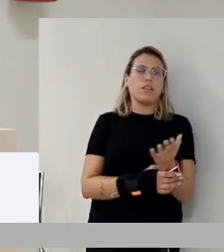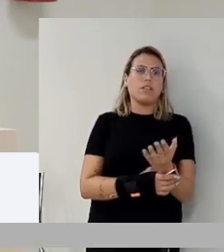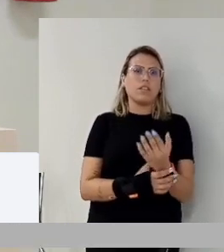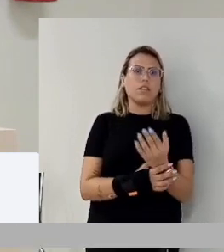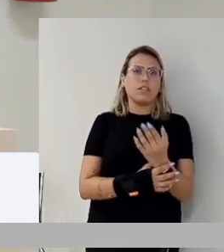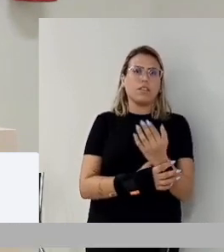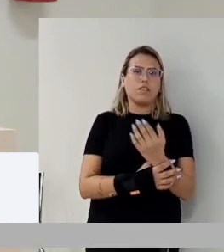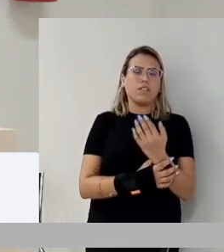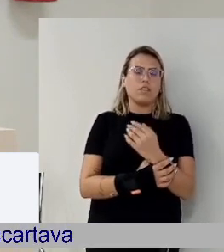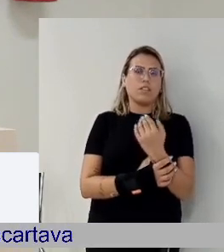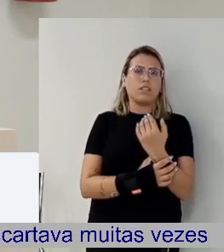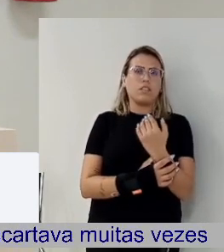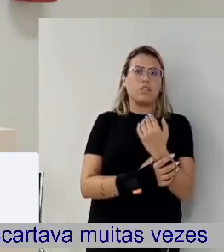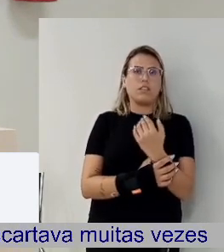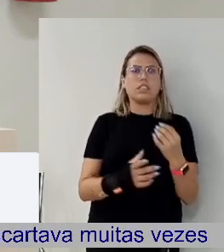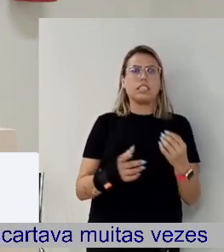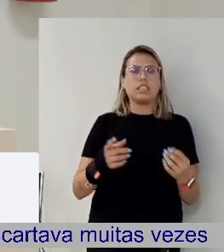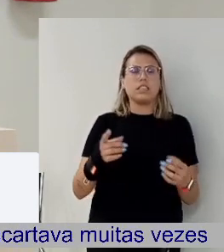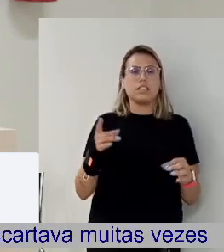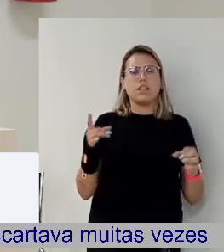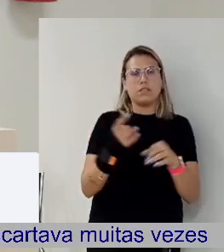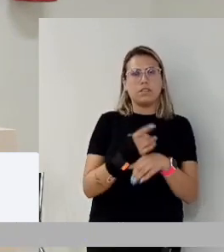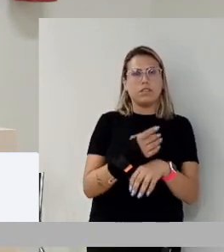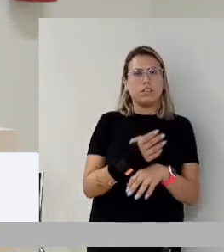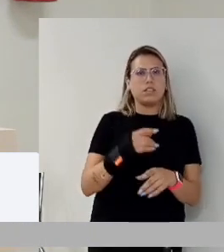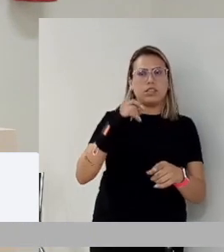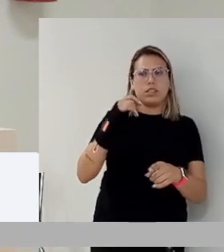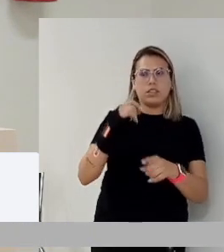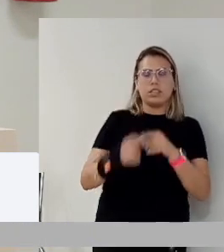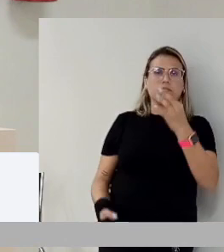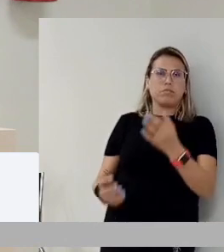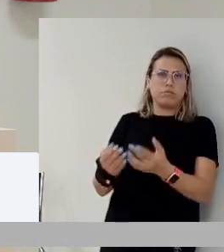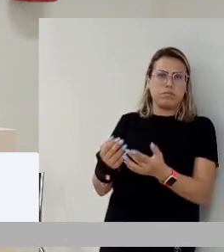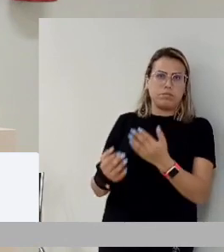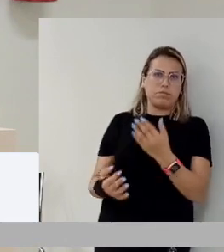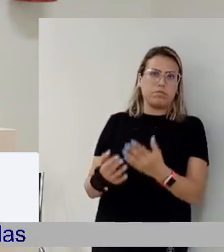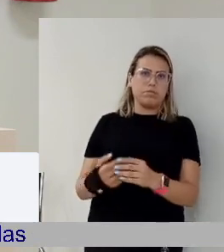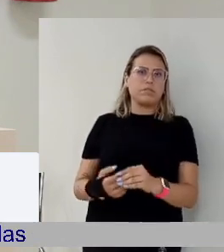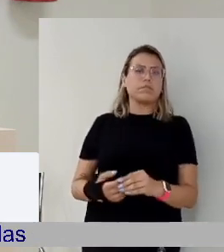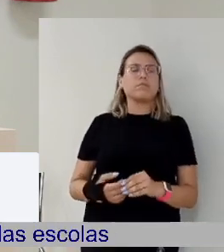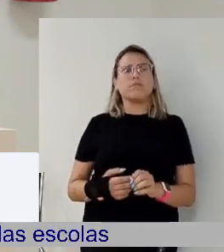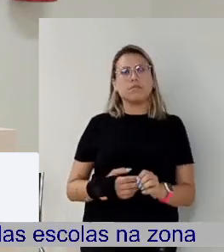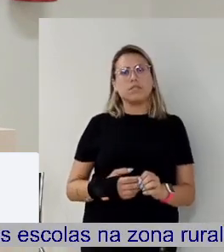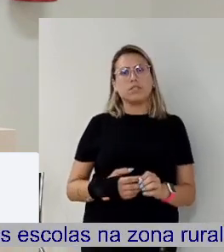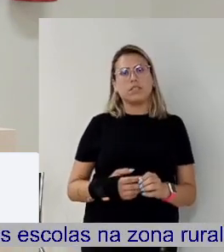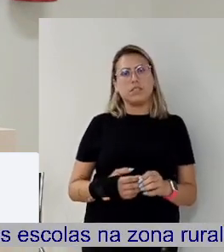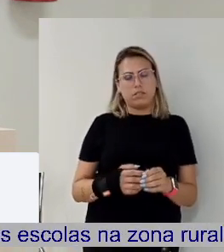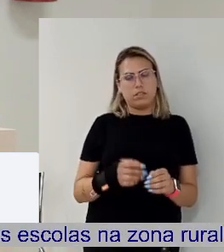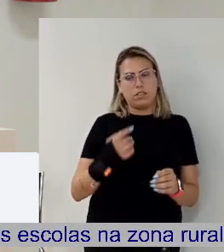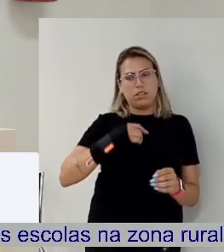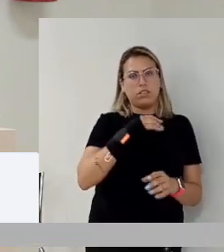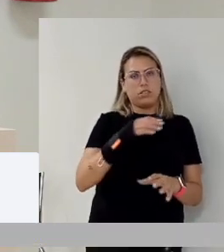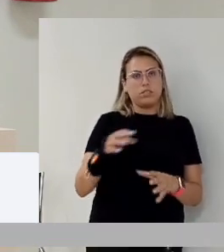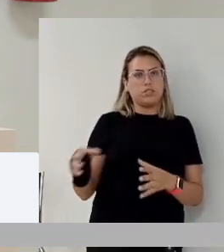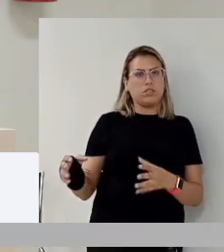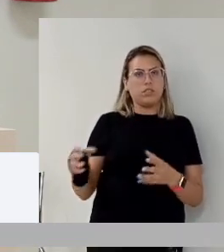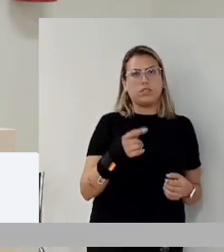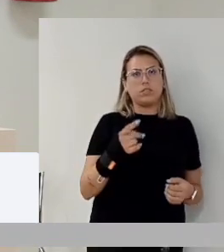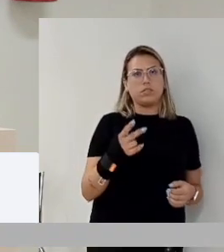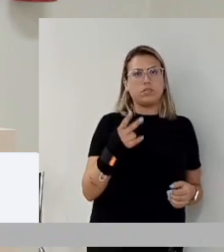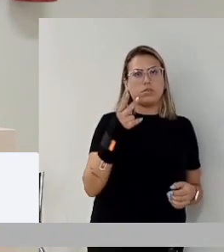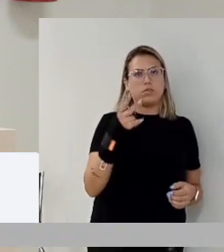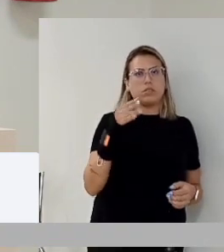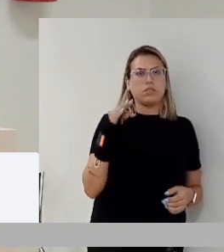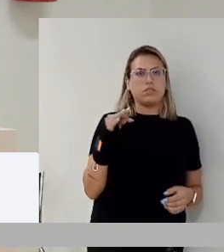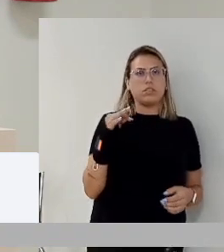descartável muitas vezes terminava tocando fogo no final das escolas na zona rural nós teremos eh 2